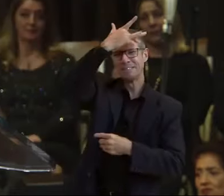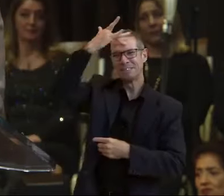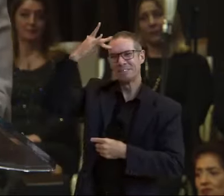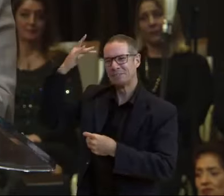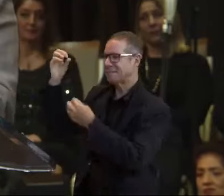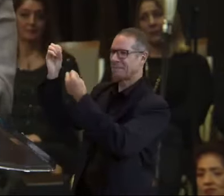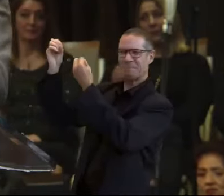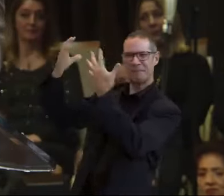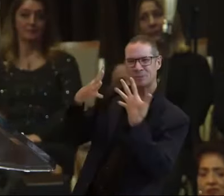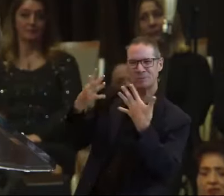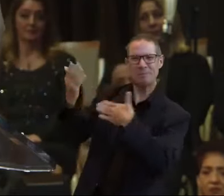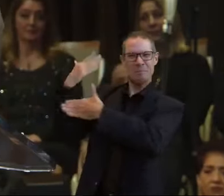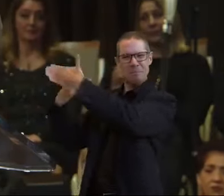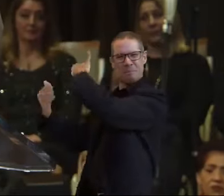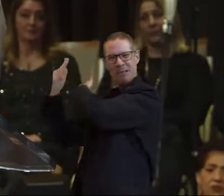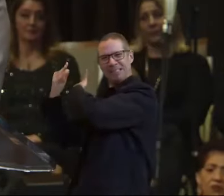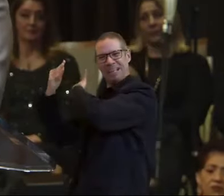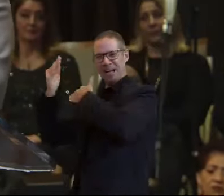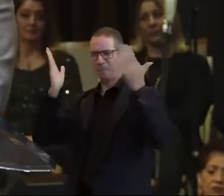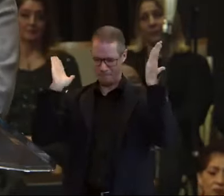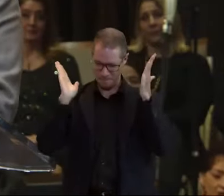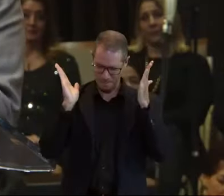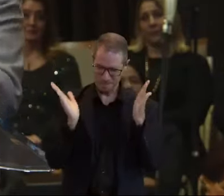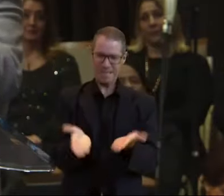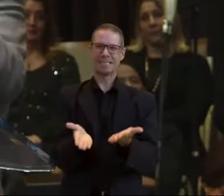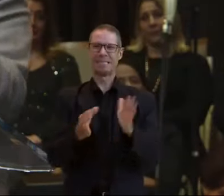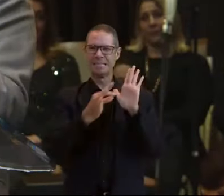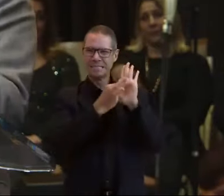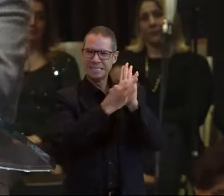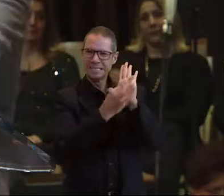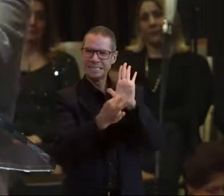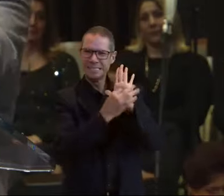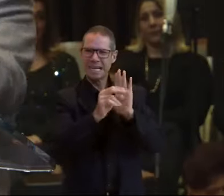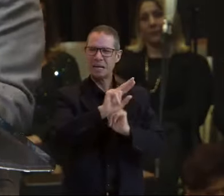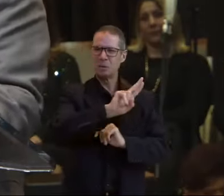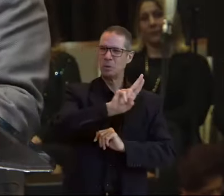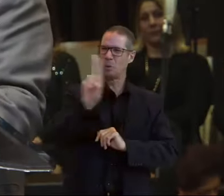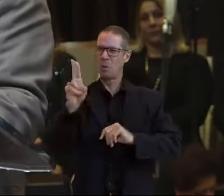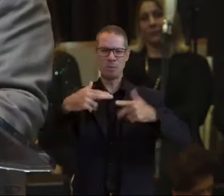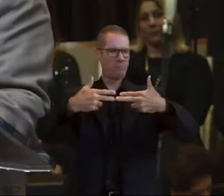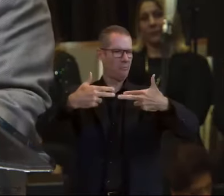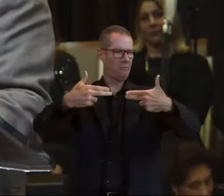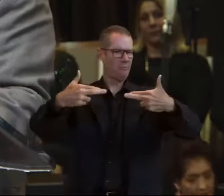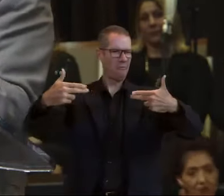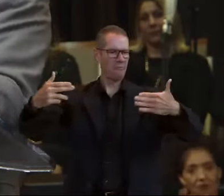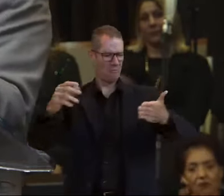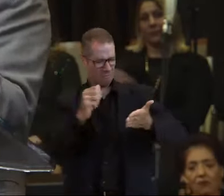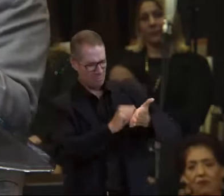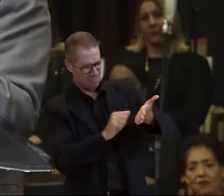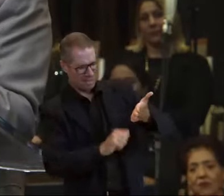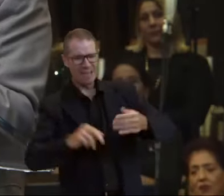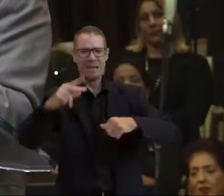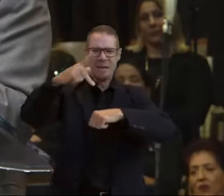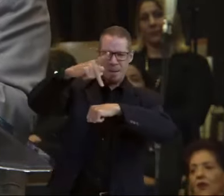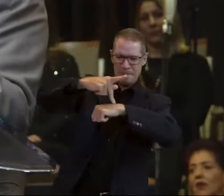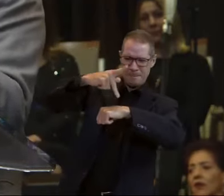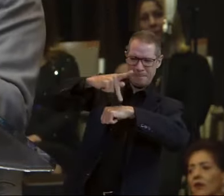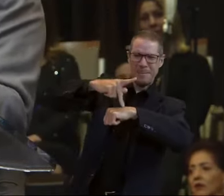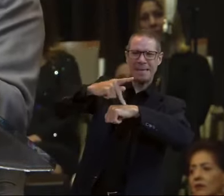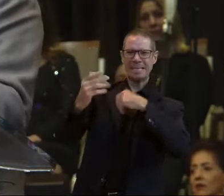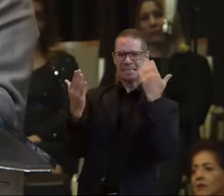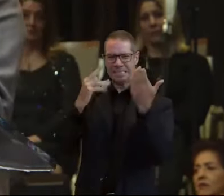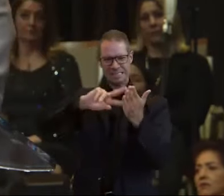do passado e do presente. Eu podia citar inúmeros nomes, escrevi vários aqui. Pedras vivas